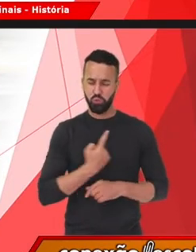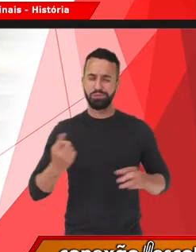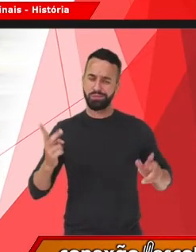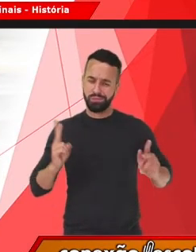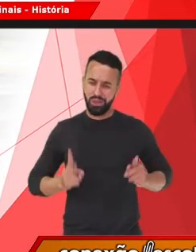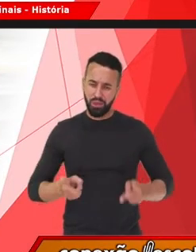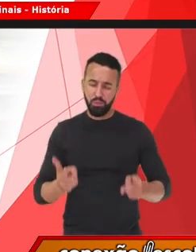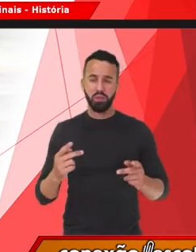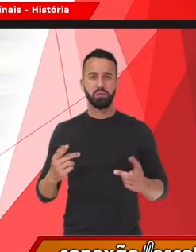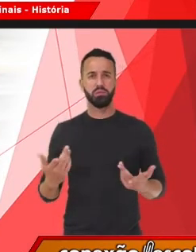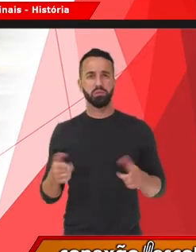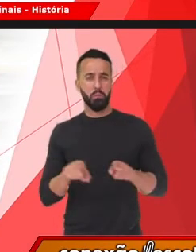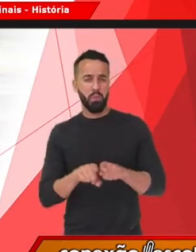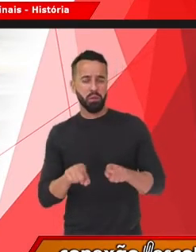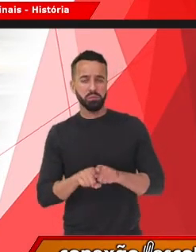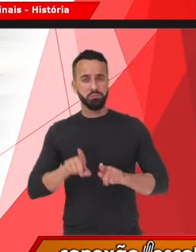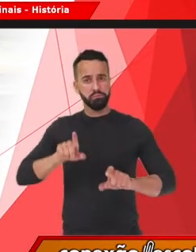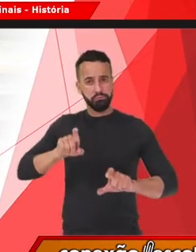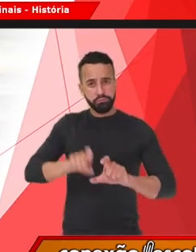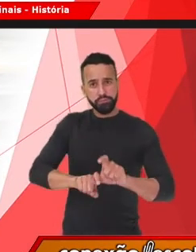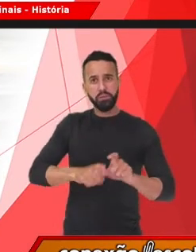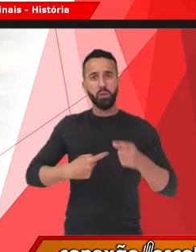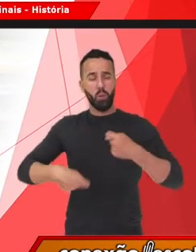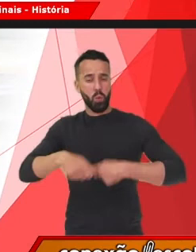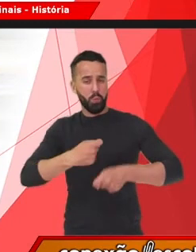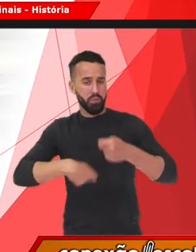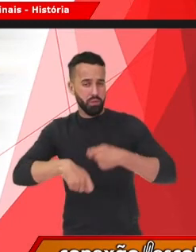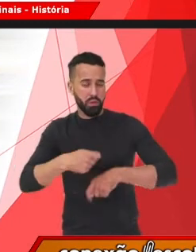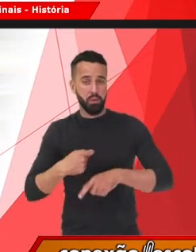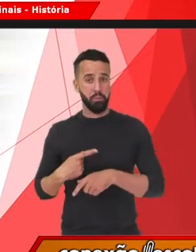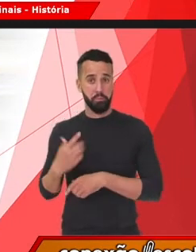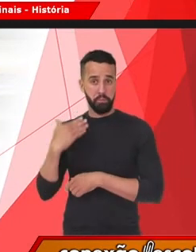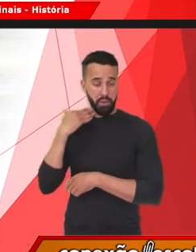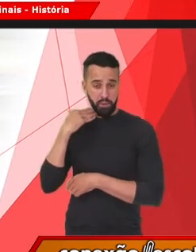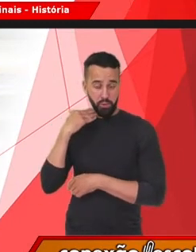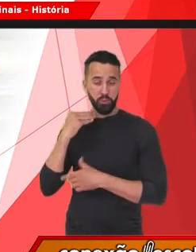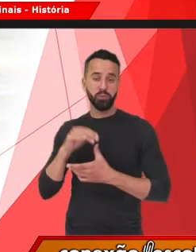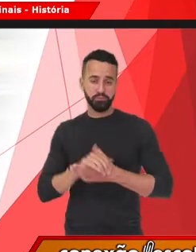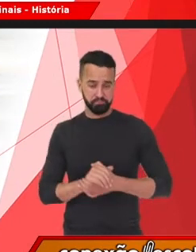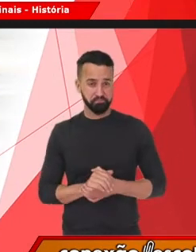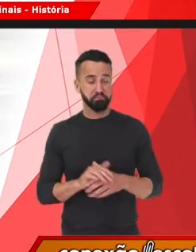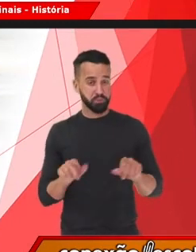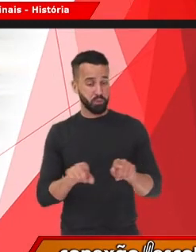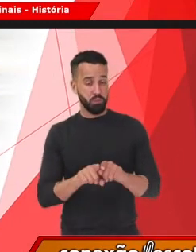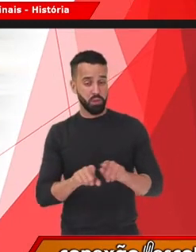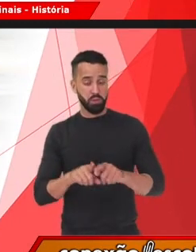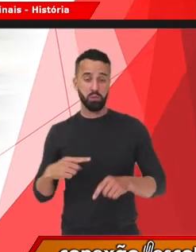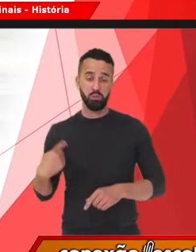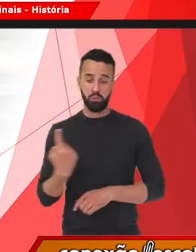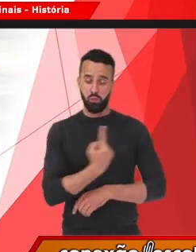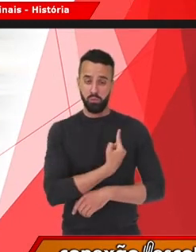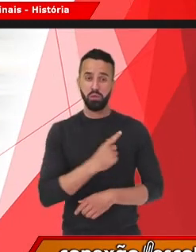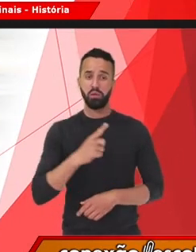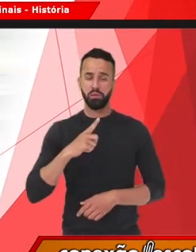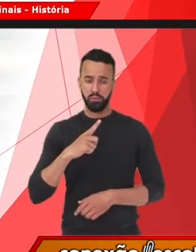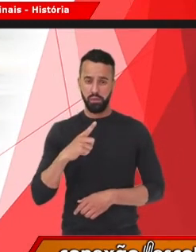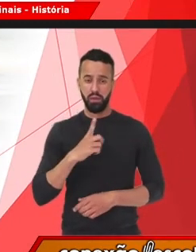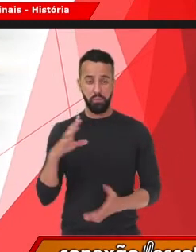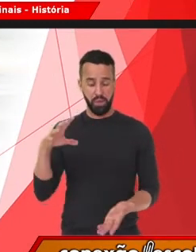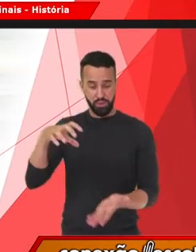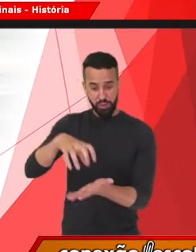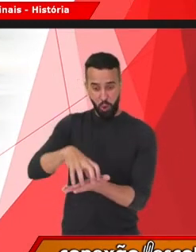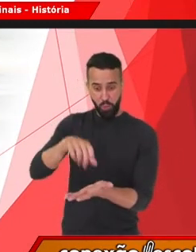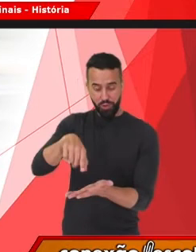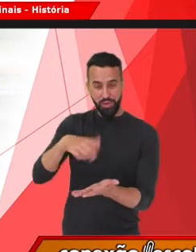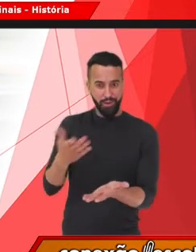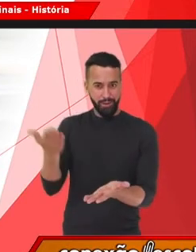nossa dependência econômica aos grandes bancos. Da mesma forma que nós tínhamos uma metrópole que